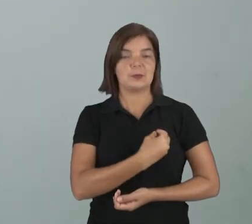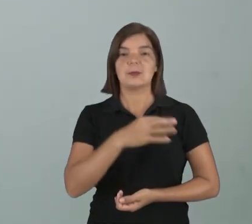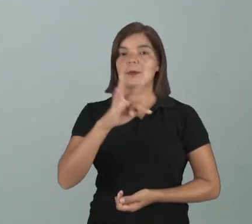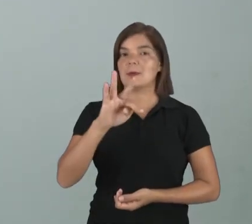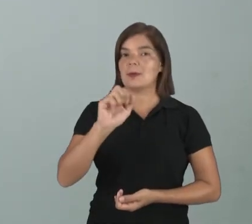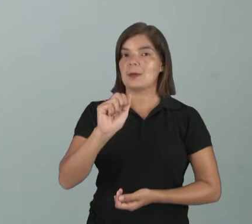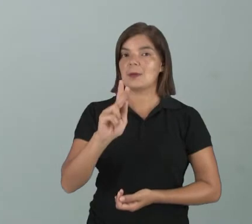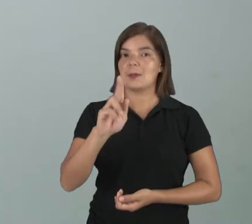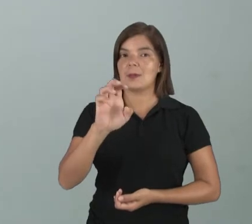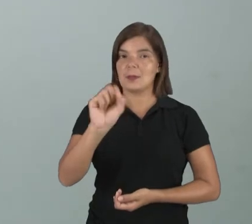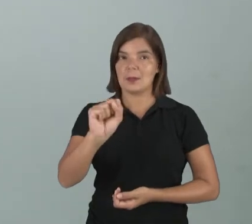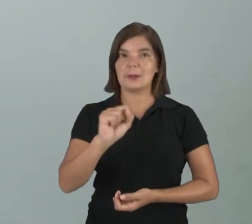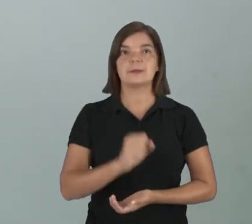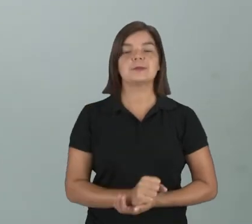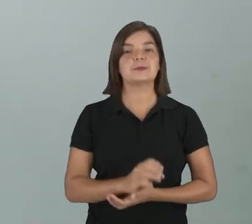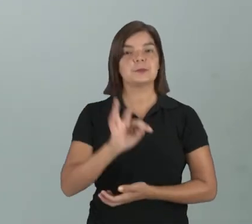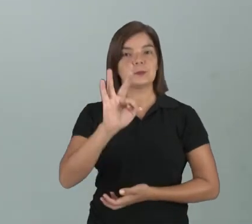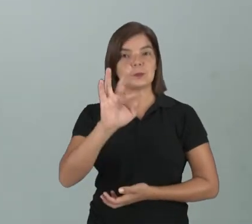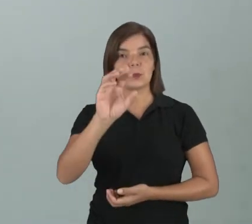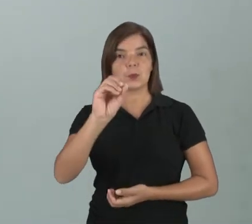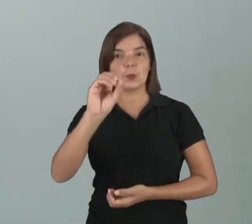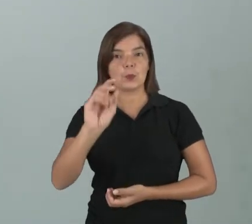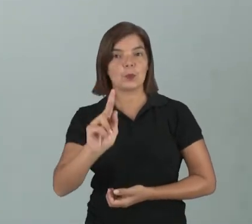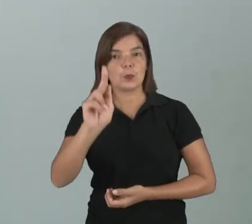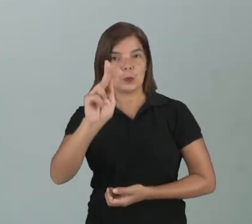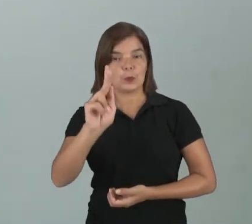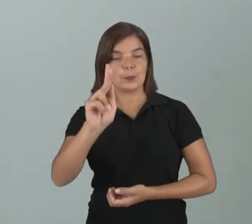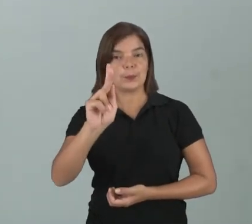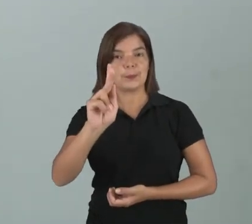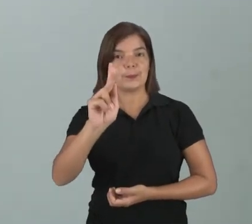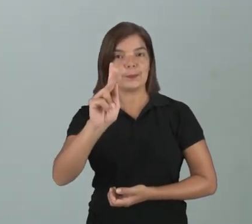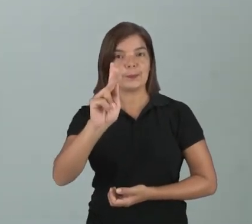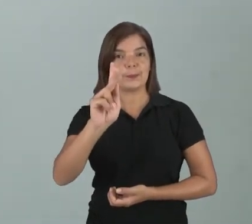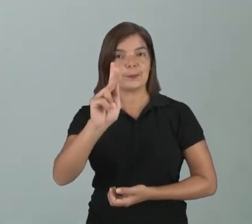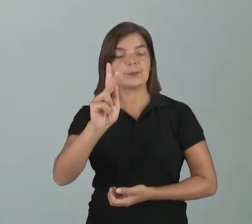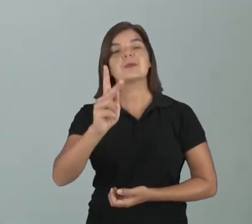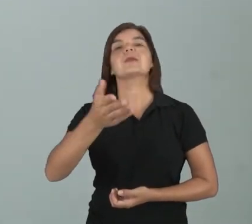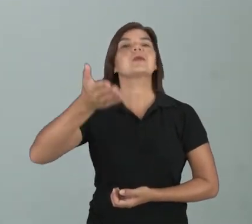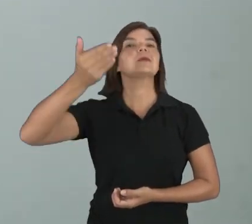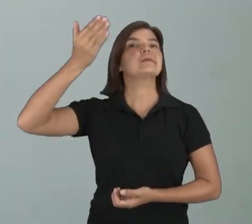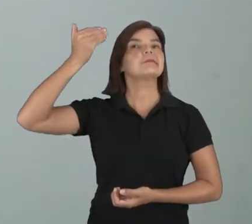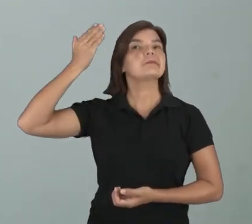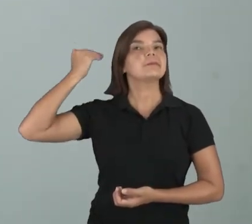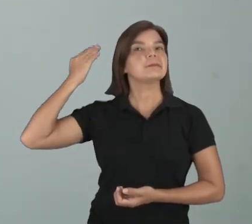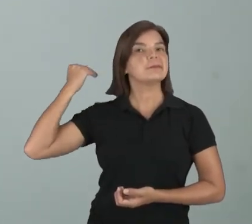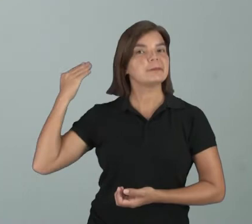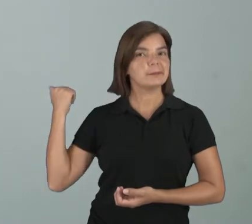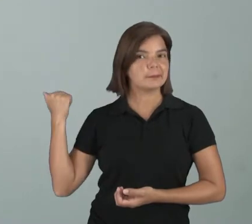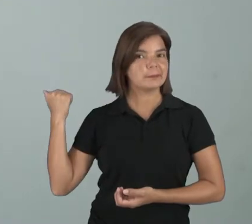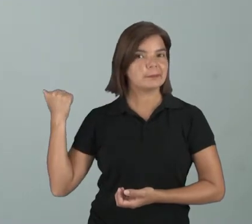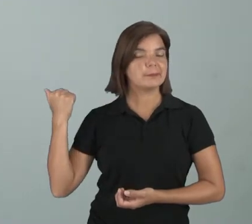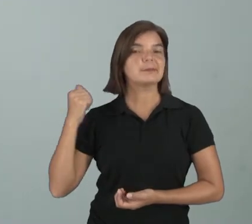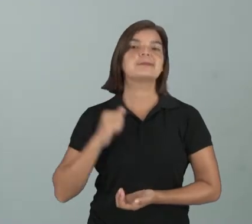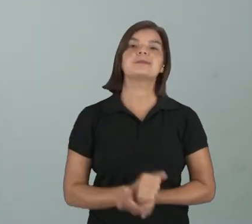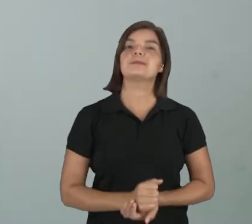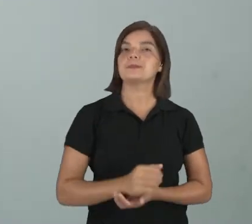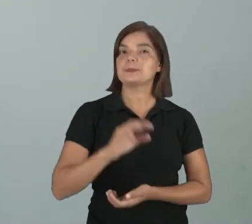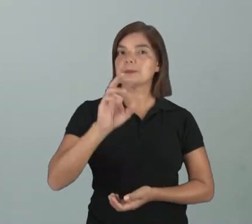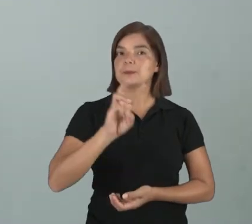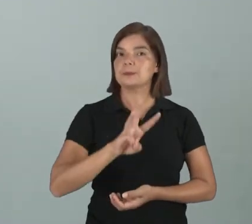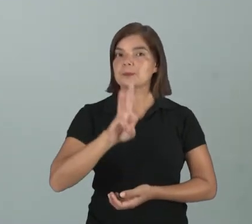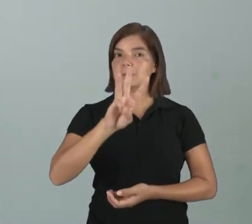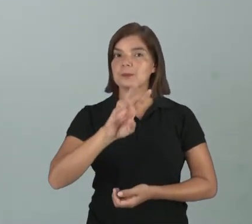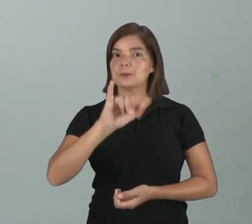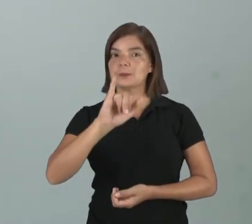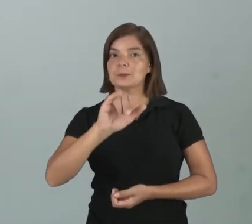no presente. It took, então, levou tantas horas, tantos minutos, passado.